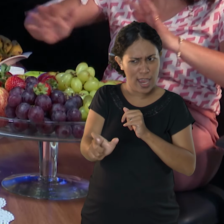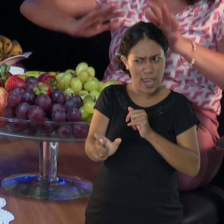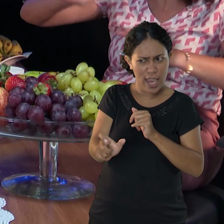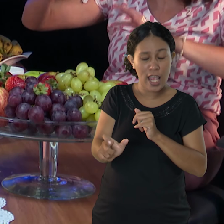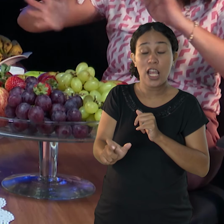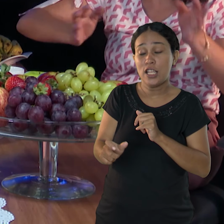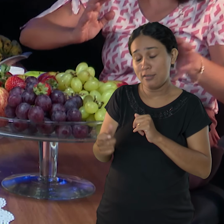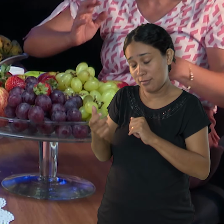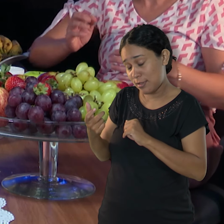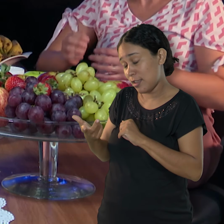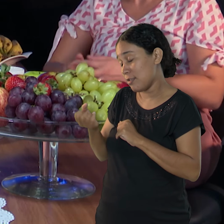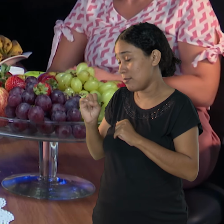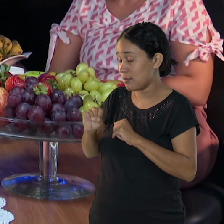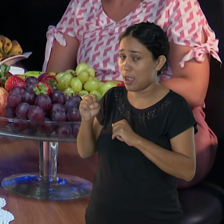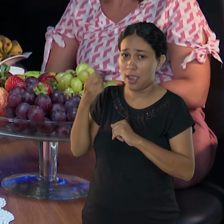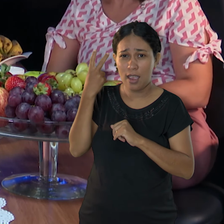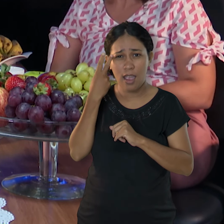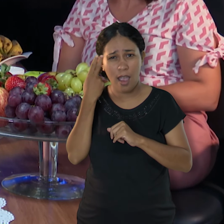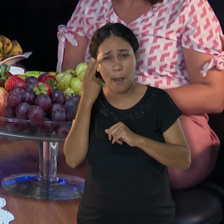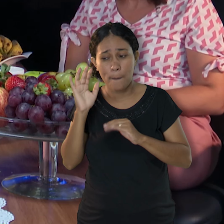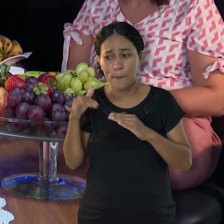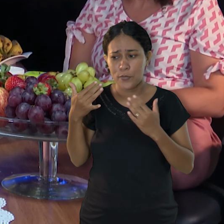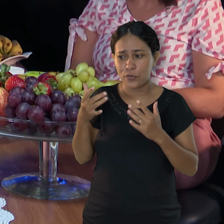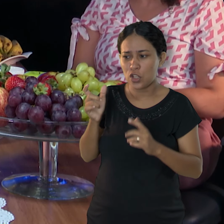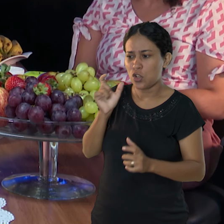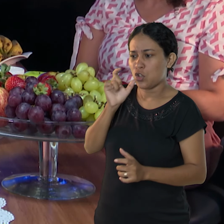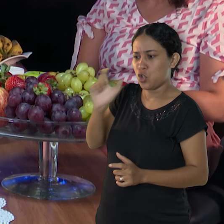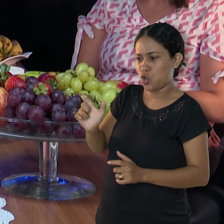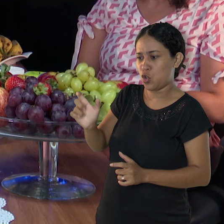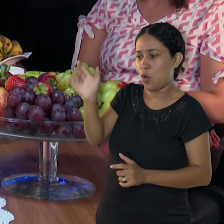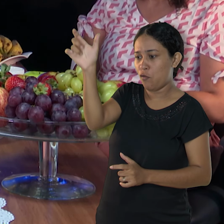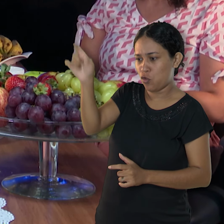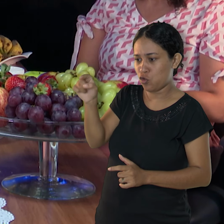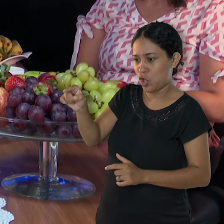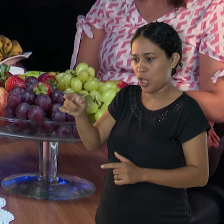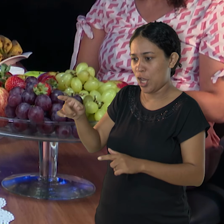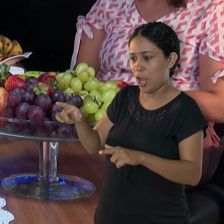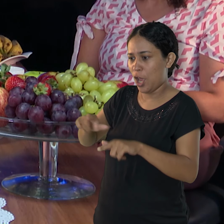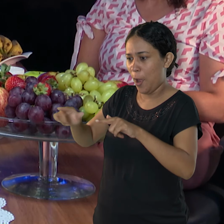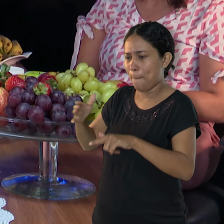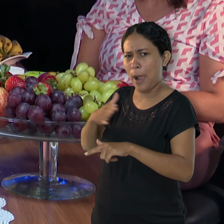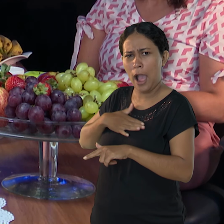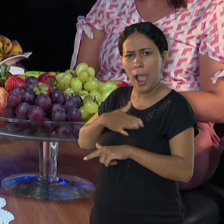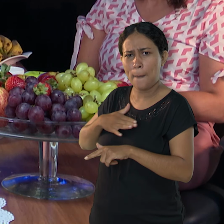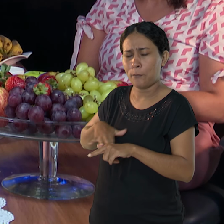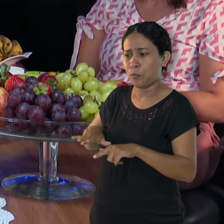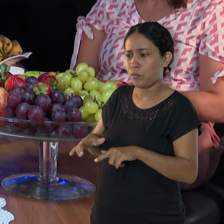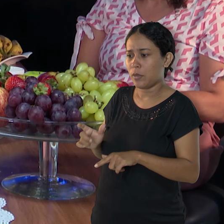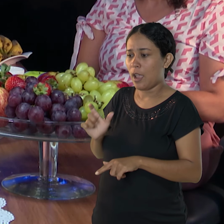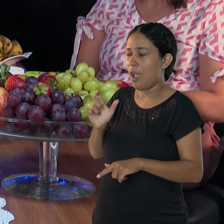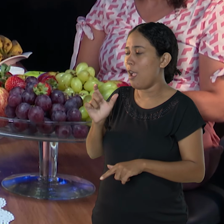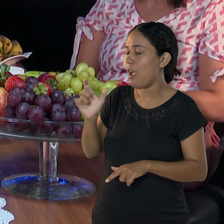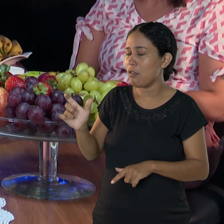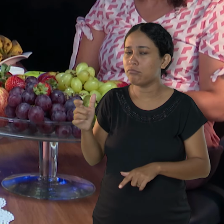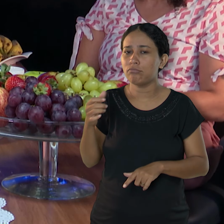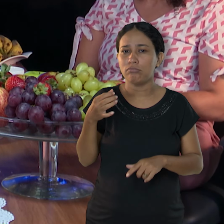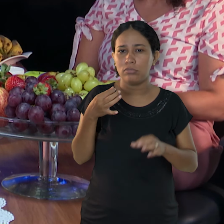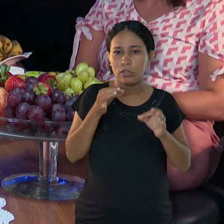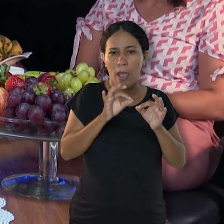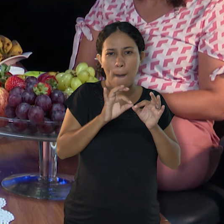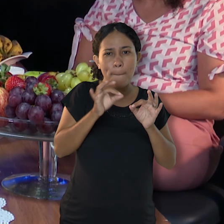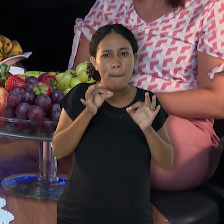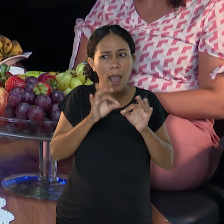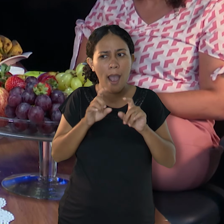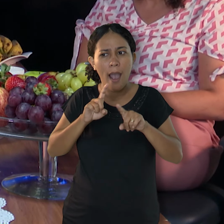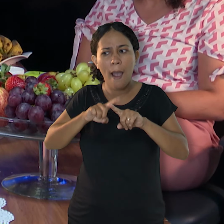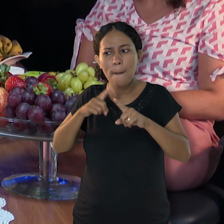delicada quando vai falar. Não, se eu for te dar uma bronca, por exemplo, supor que você é minha servidora e tiver que chamar a tua atenção, eu vou ser extremamente delicada. Às vezes a gente é grosseiro, às vezes muito